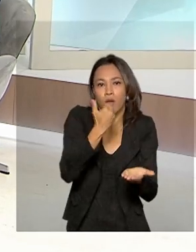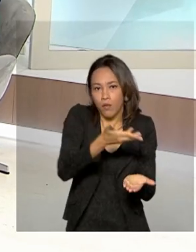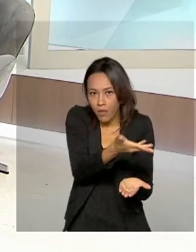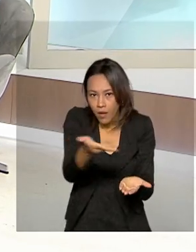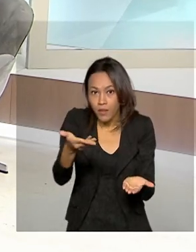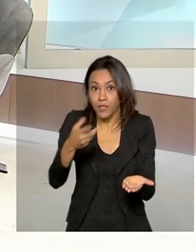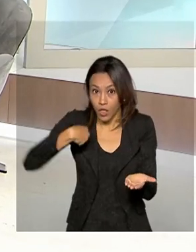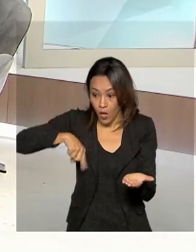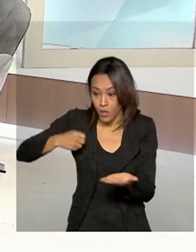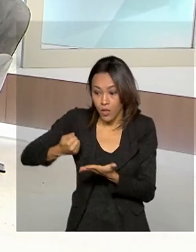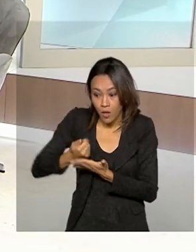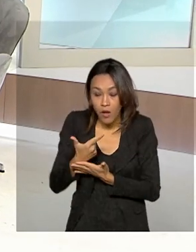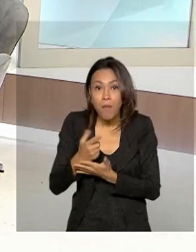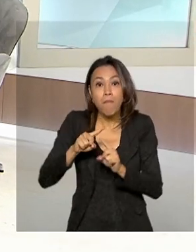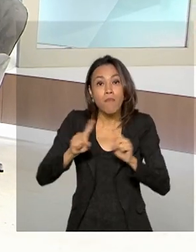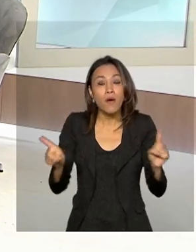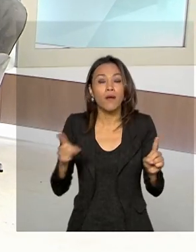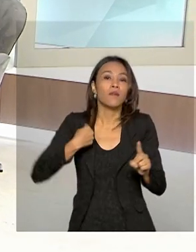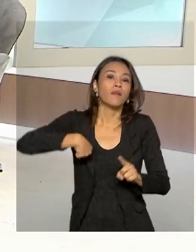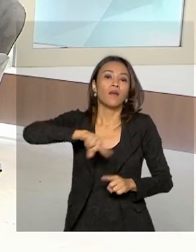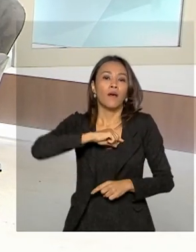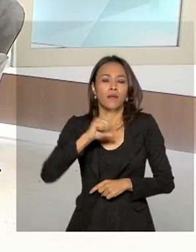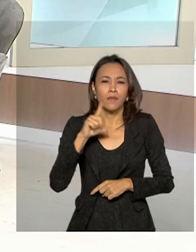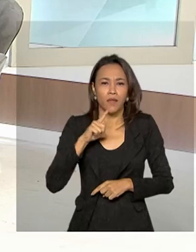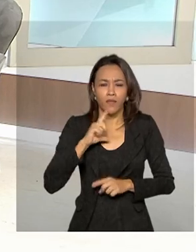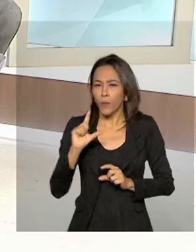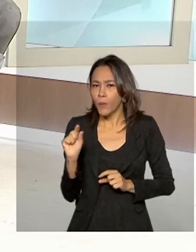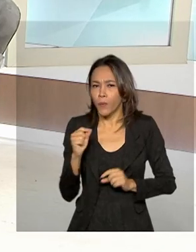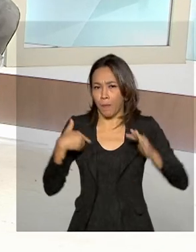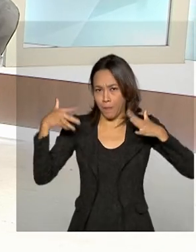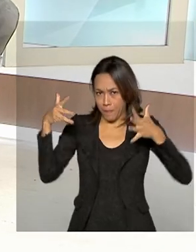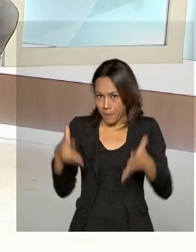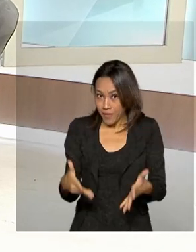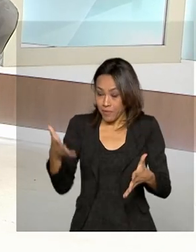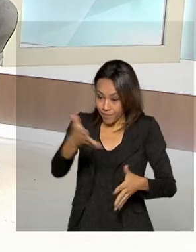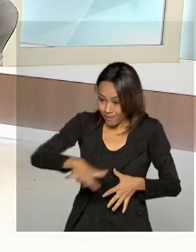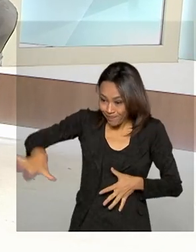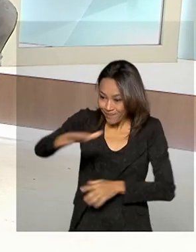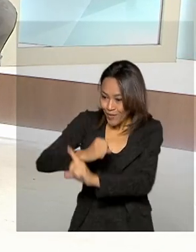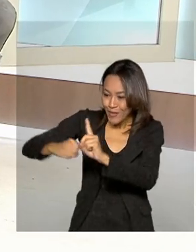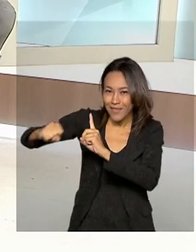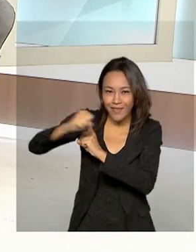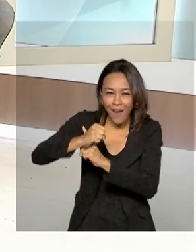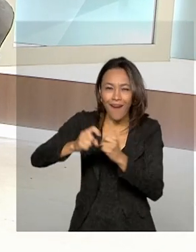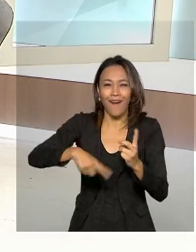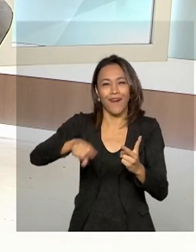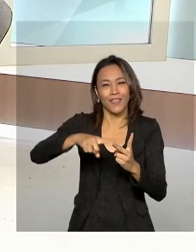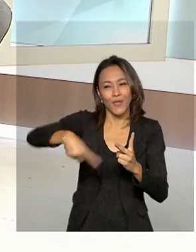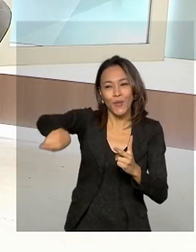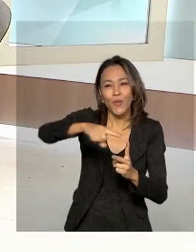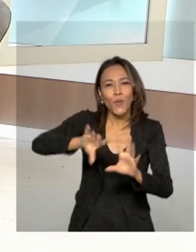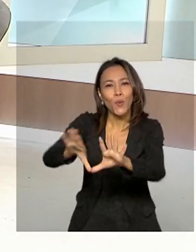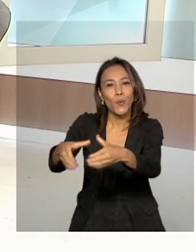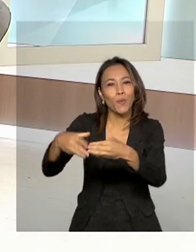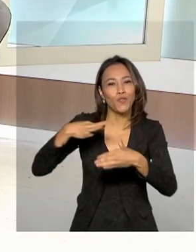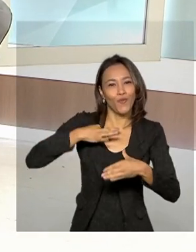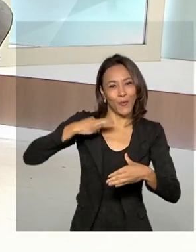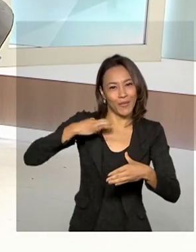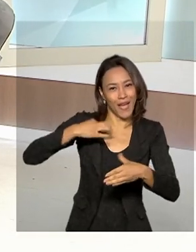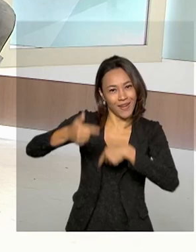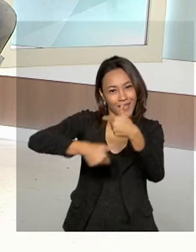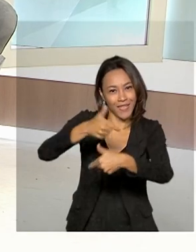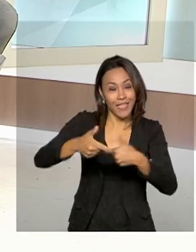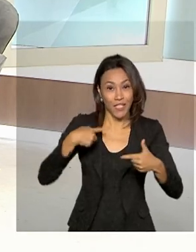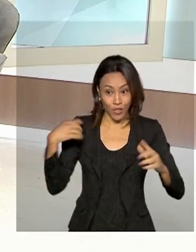nós compramos, mas a gente também teve aí a participação da sociedade civil, dos grupos de voluntariados, que se a gente